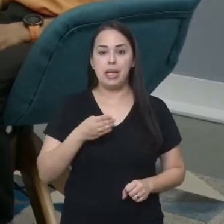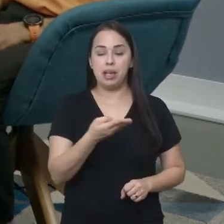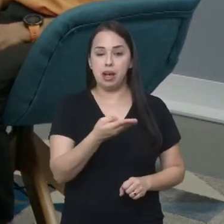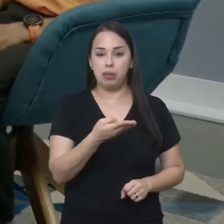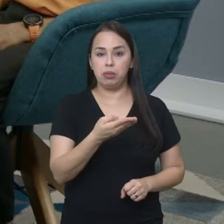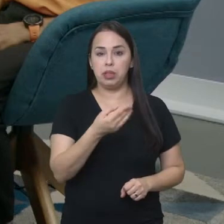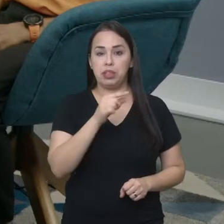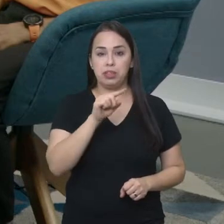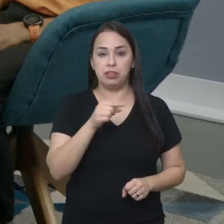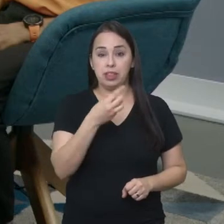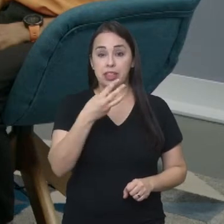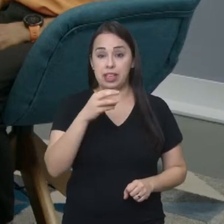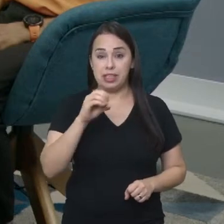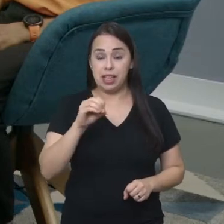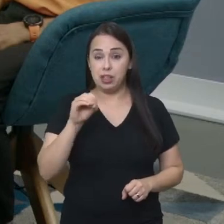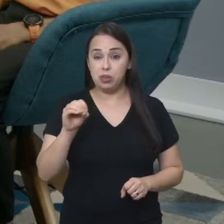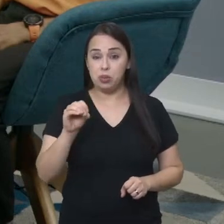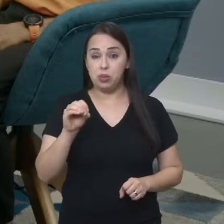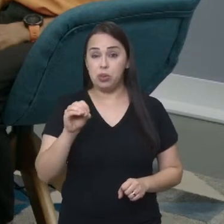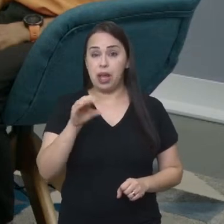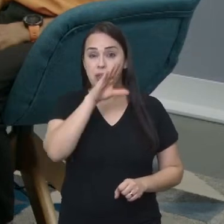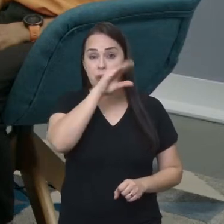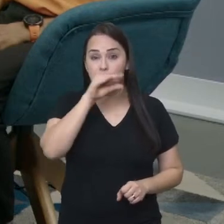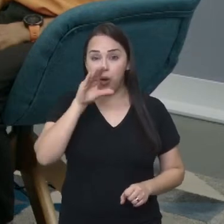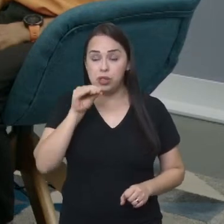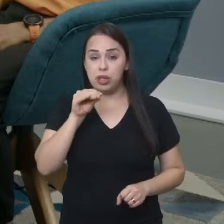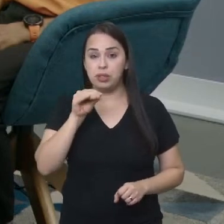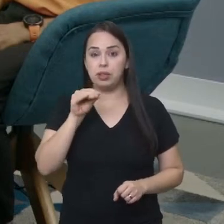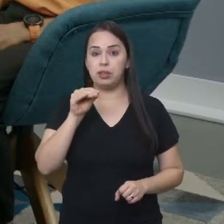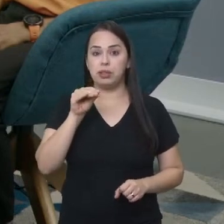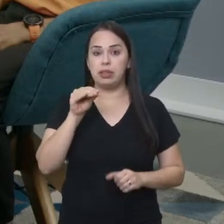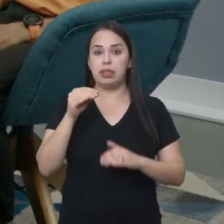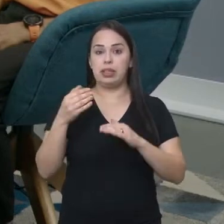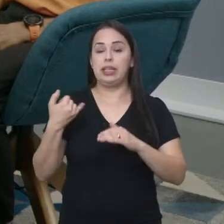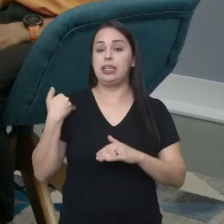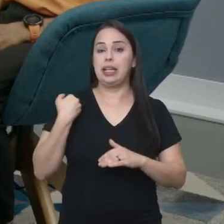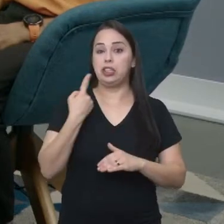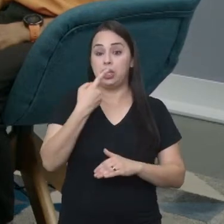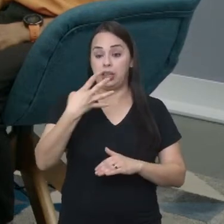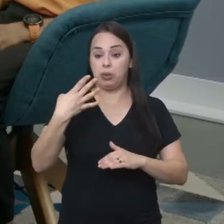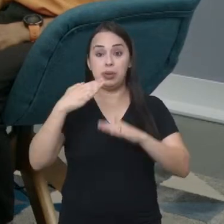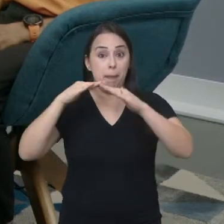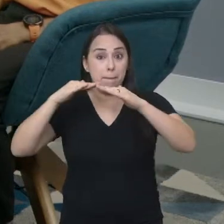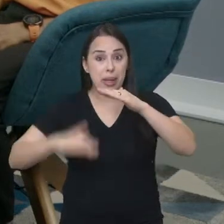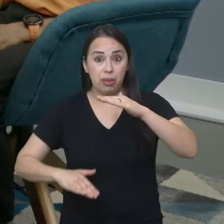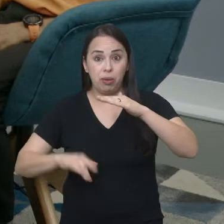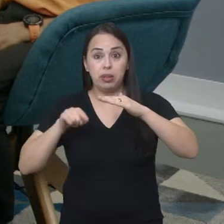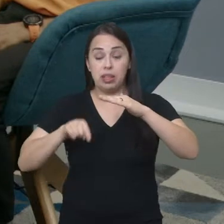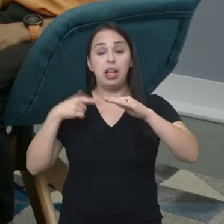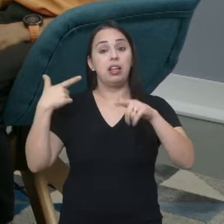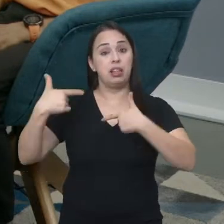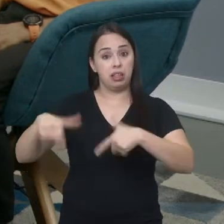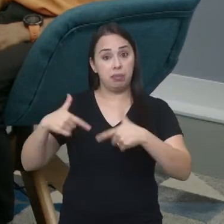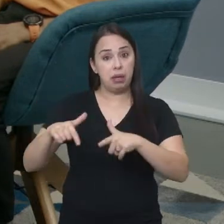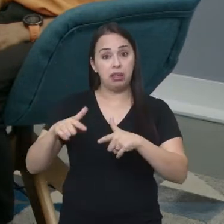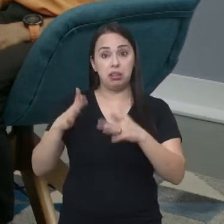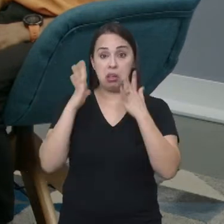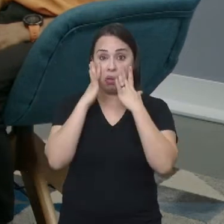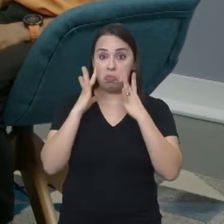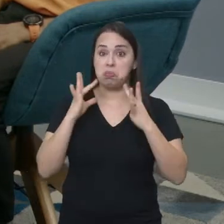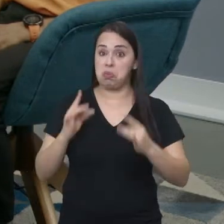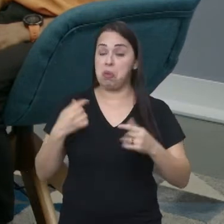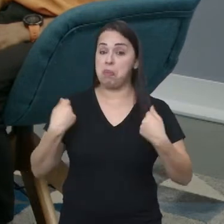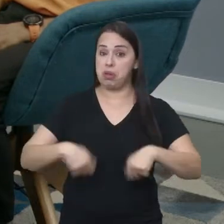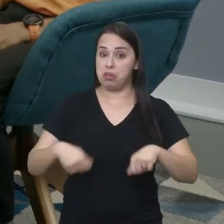adolescentes menores de 14 anos estão trabalhando. É uma situação alarmante que a gente precisa de fato, como falado